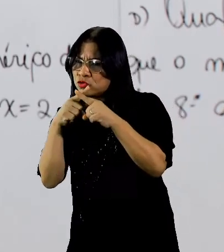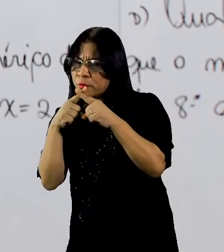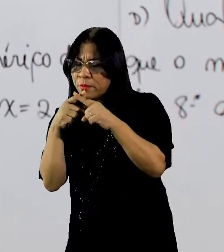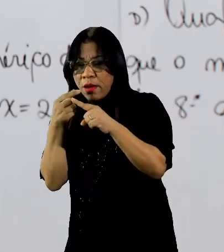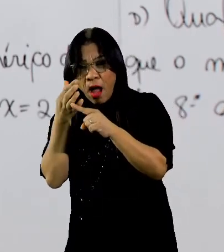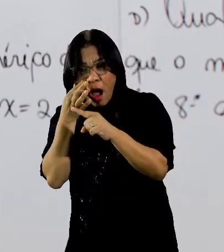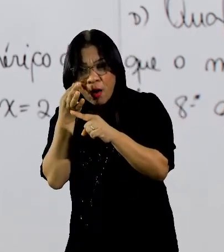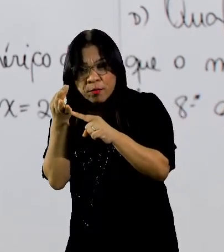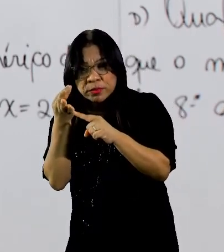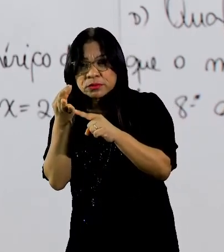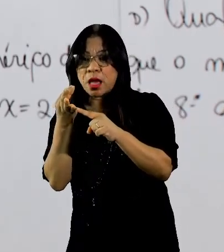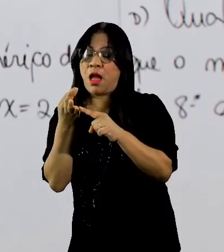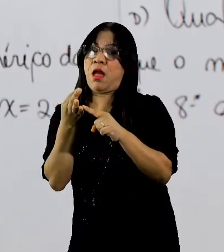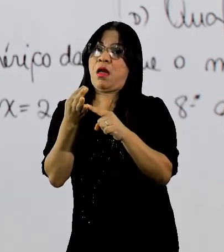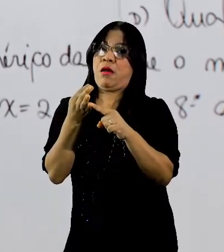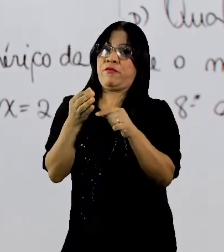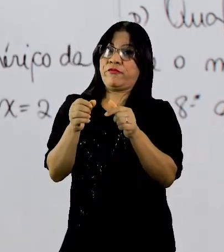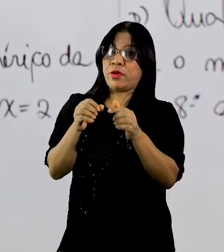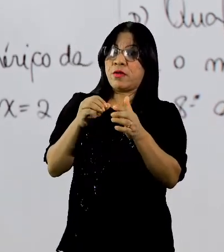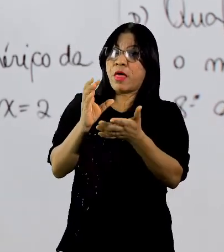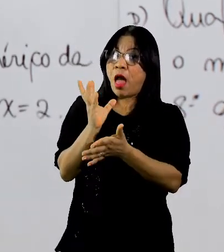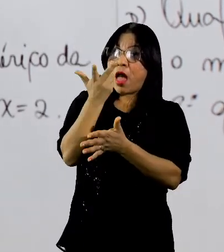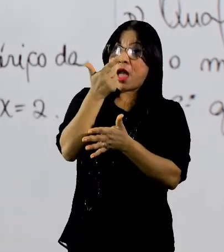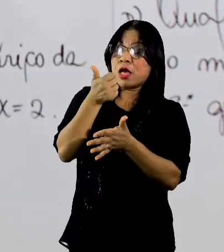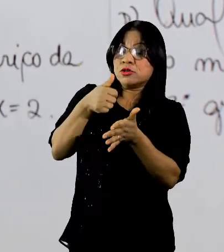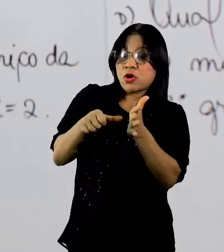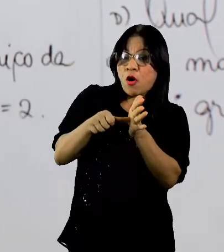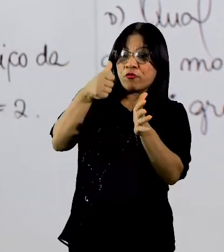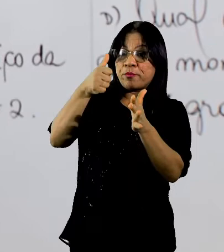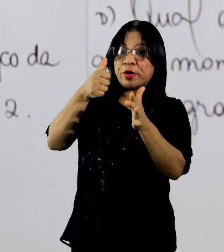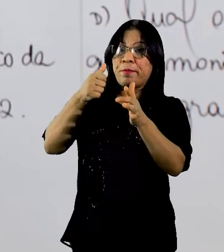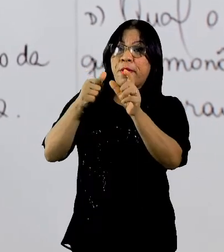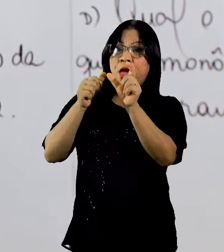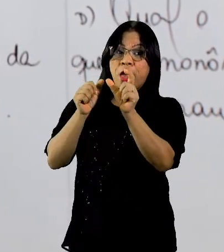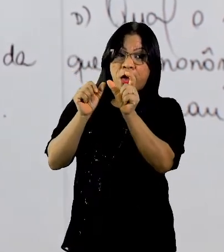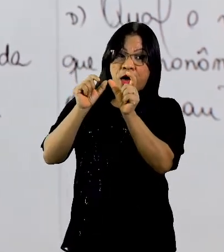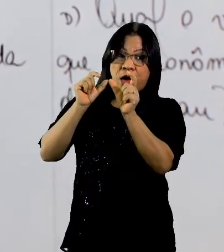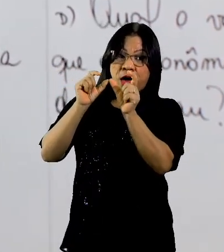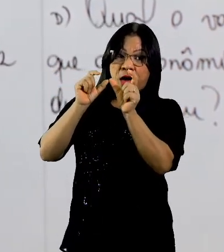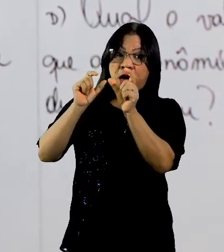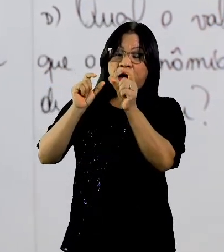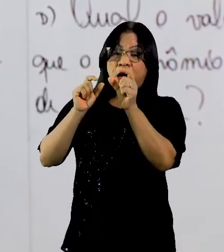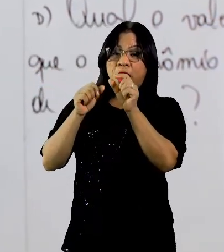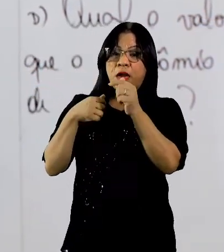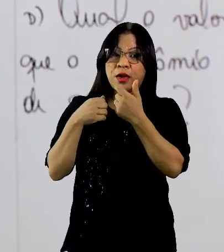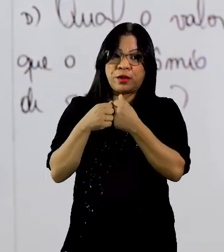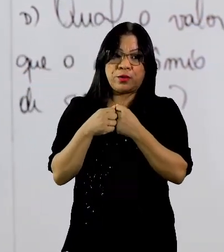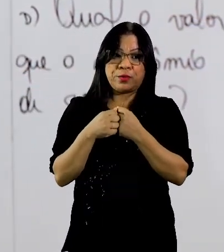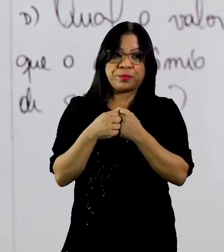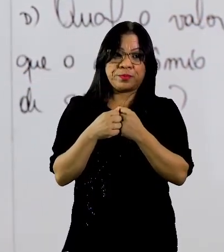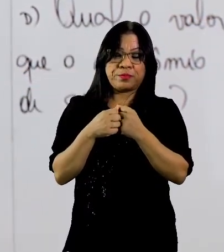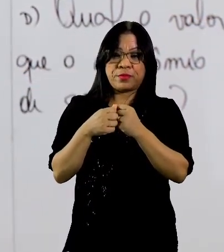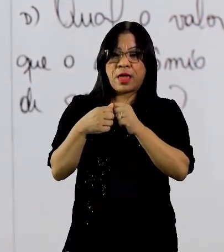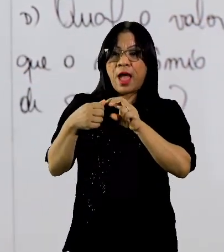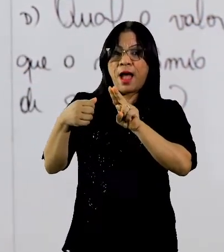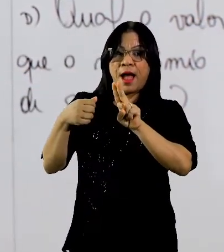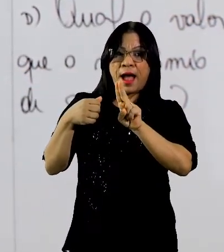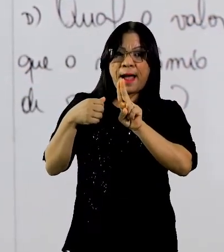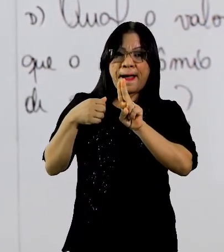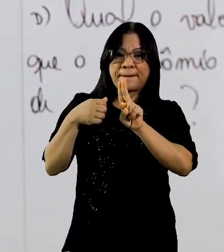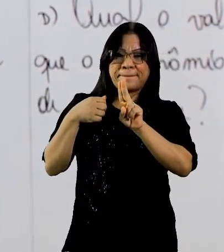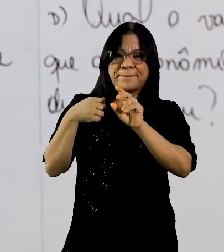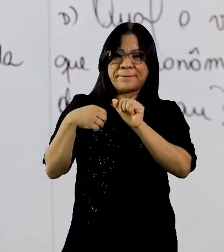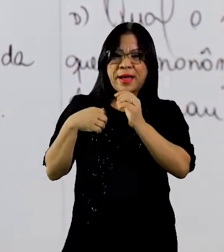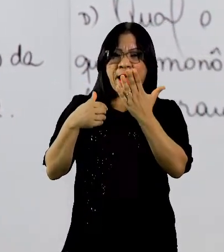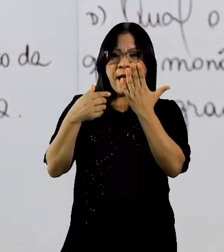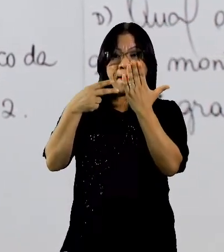primeiro? Potência. Então, vai ficar 2 vezes 4 elevado ao quadrado, que dá